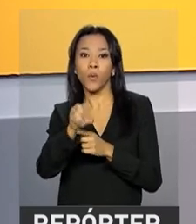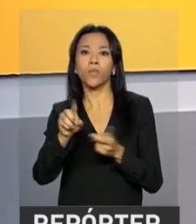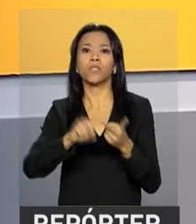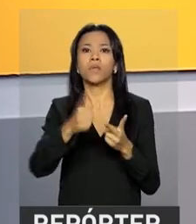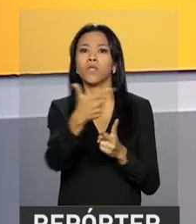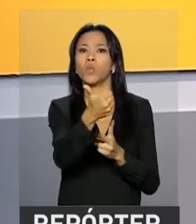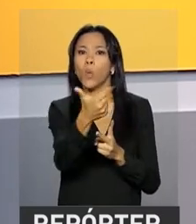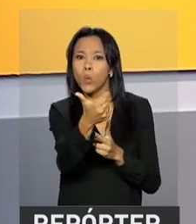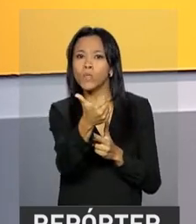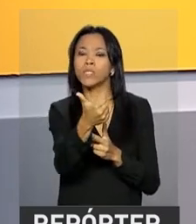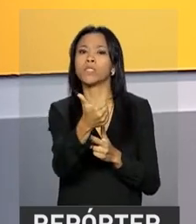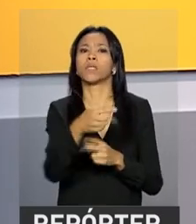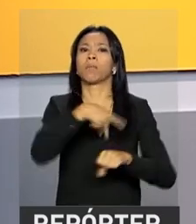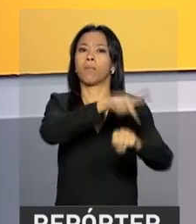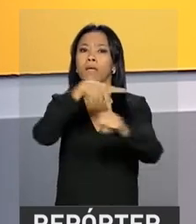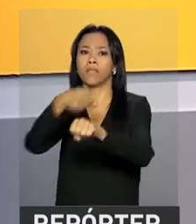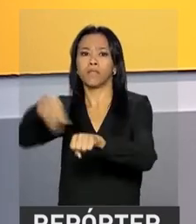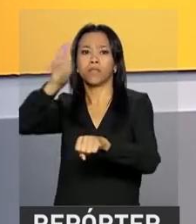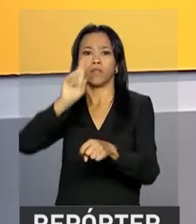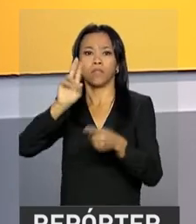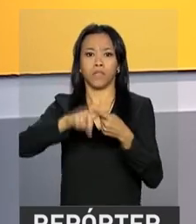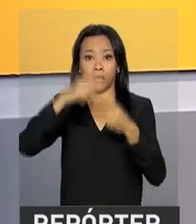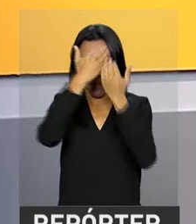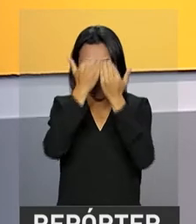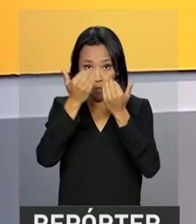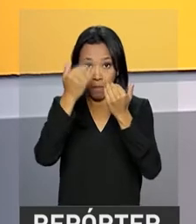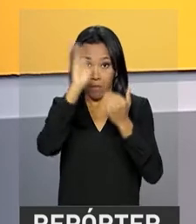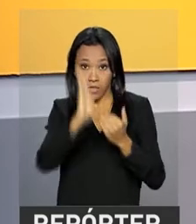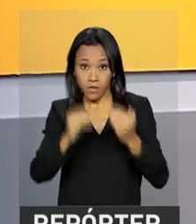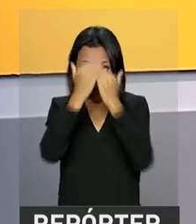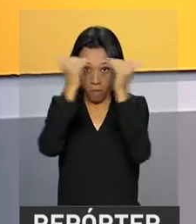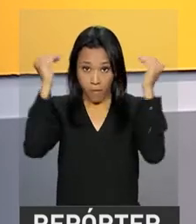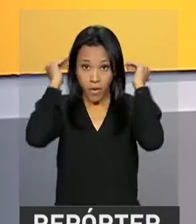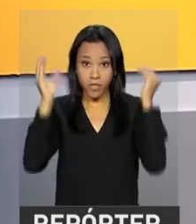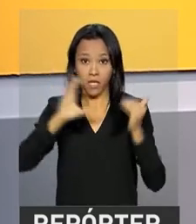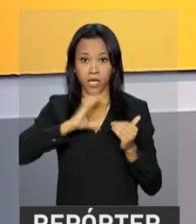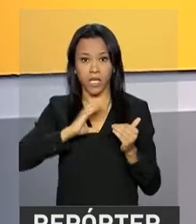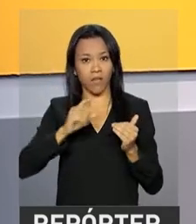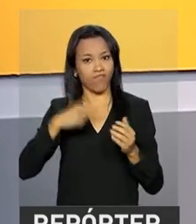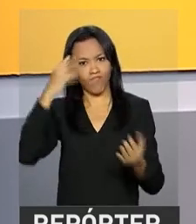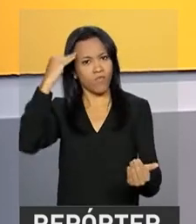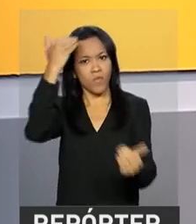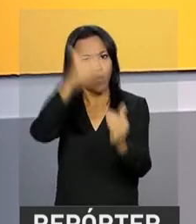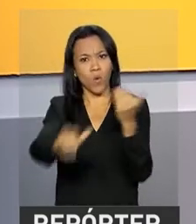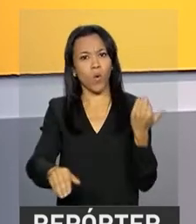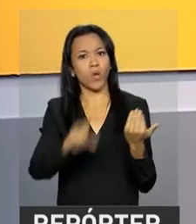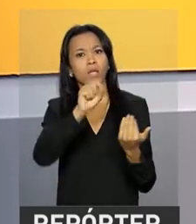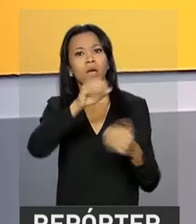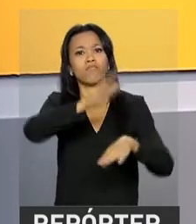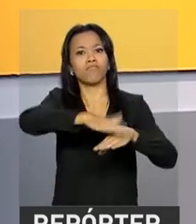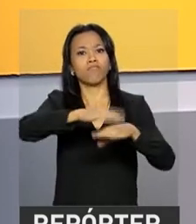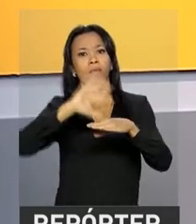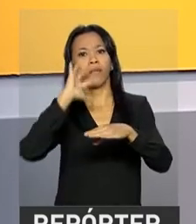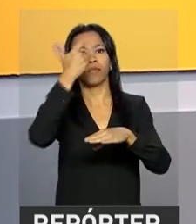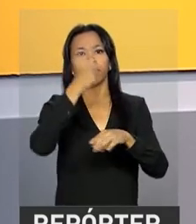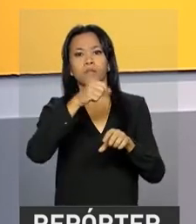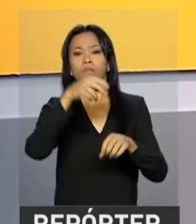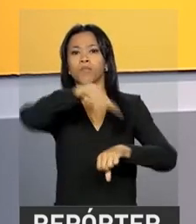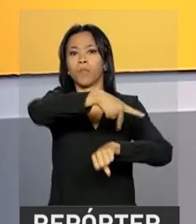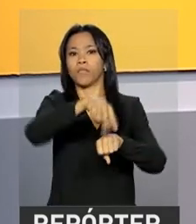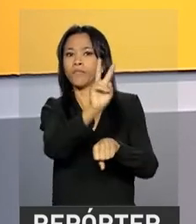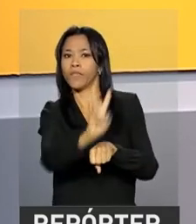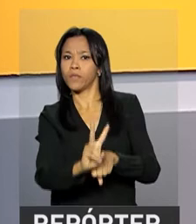americano, incluindo Brasil, México e Canadá, condenaram a ruptura da ordem democrática na Venezuela. Os chanceleres se reuniram